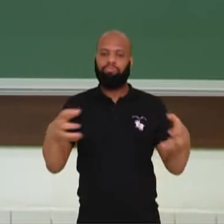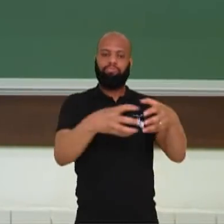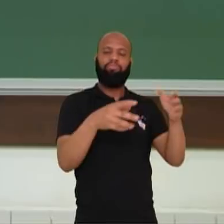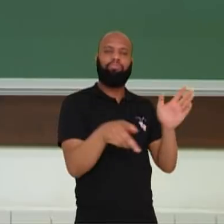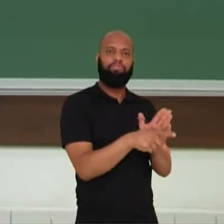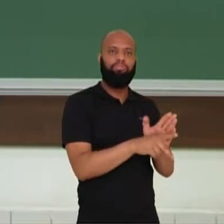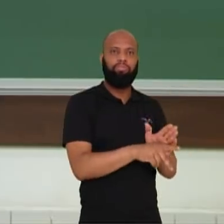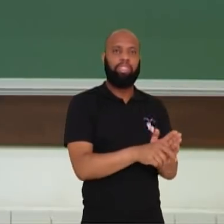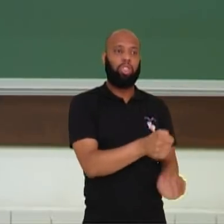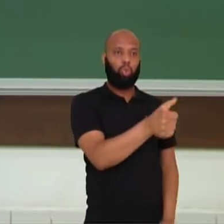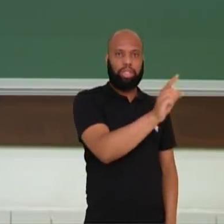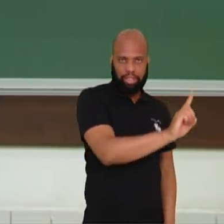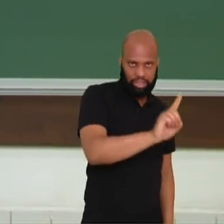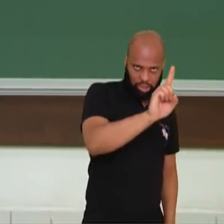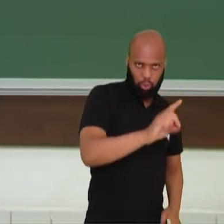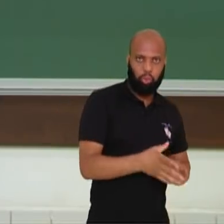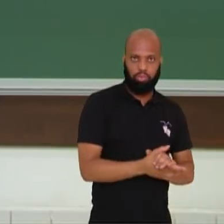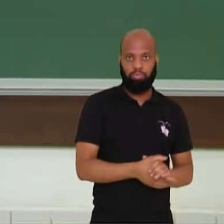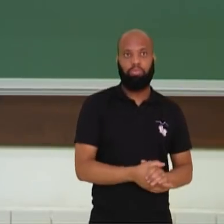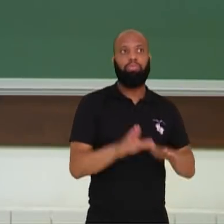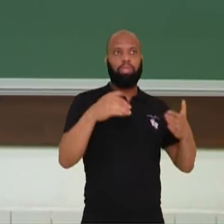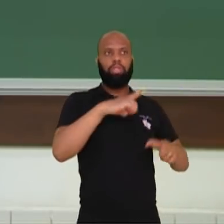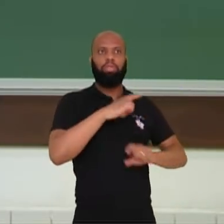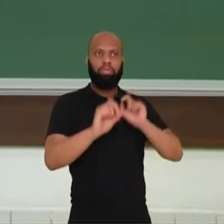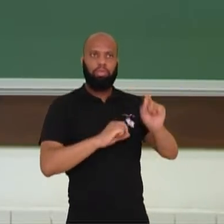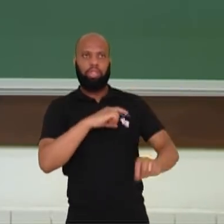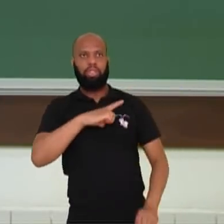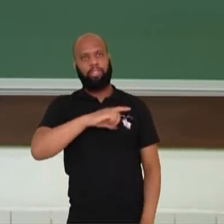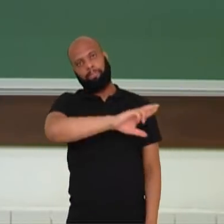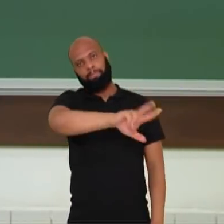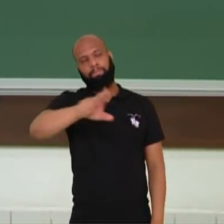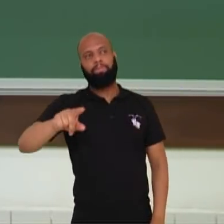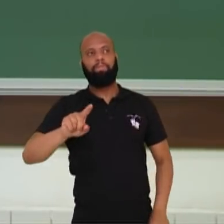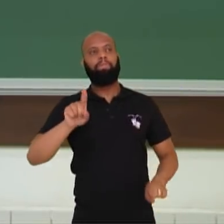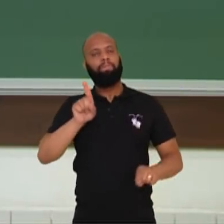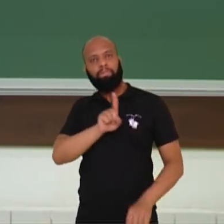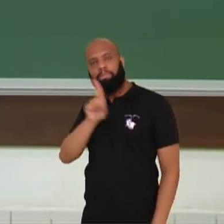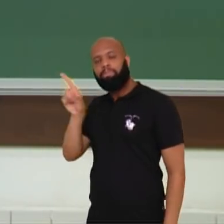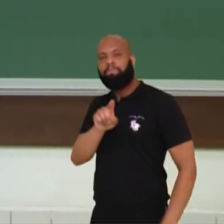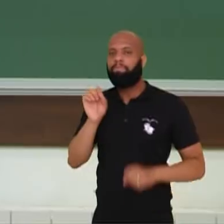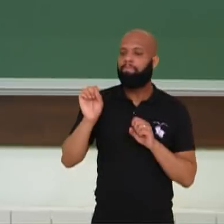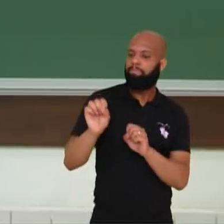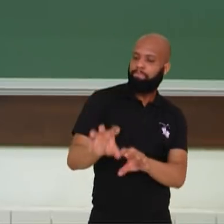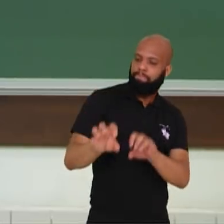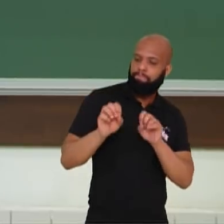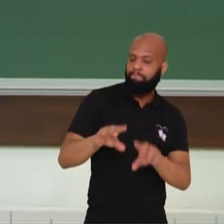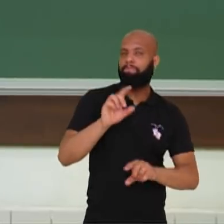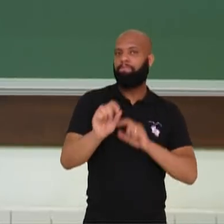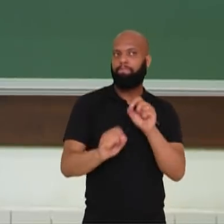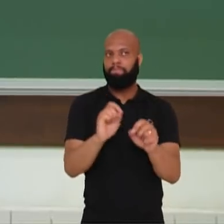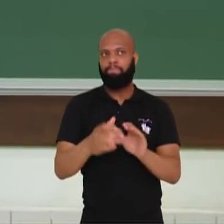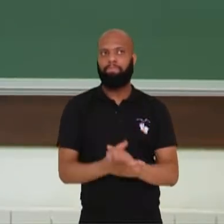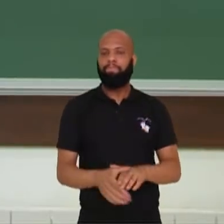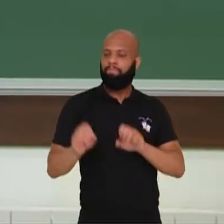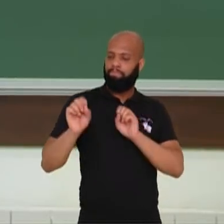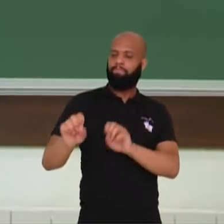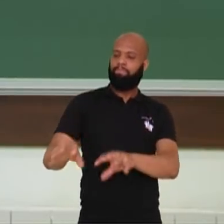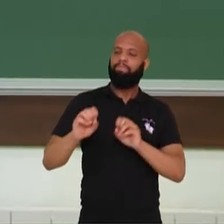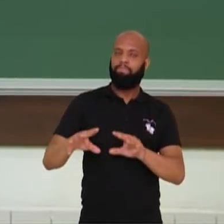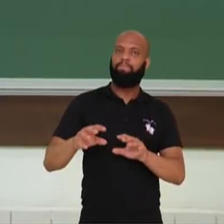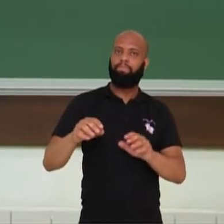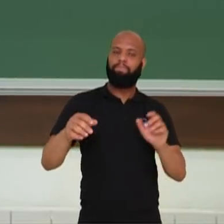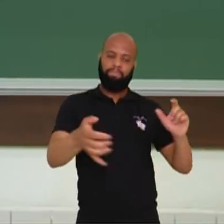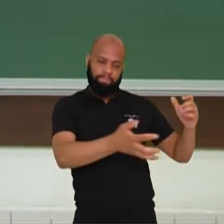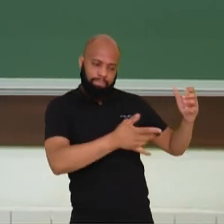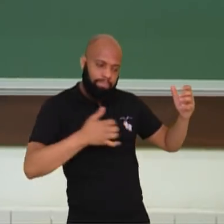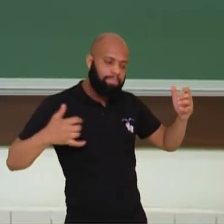você ler a mitologia grega, vai encontrar o Quiron representado muitas vezes. E aqui ele ensina o Aquiles, é um segundo ponto interessante, ele ensina Aquiles a tocar a